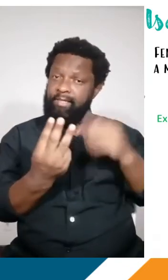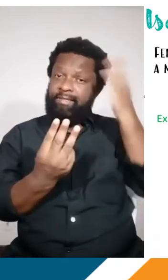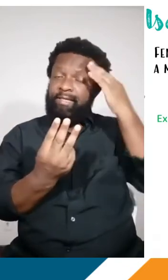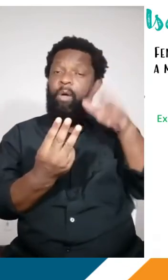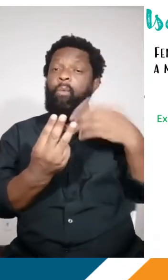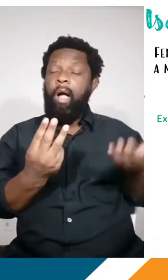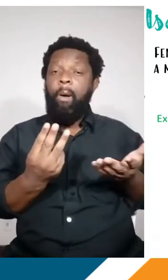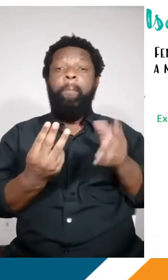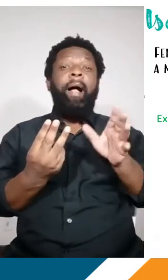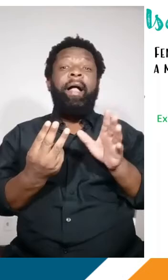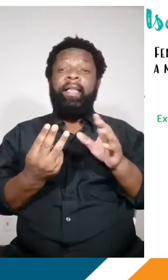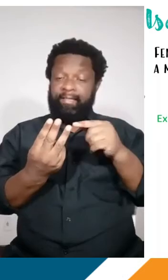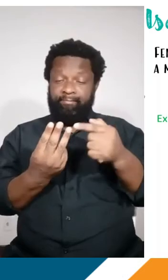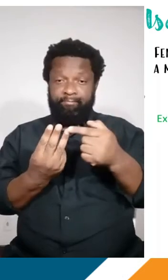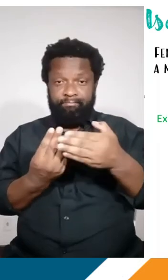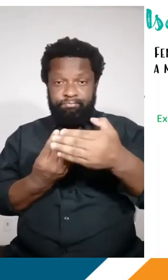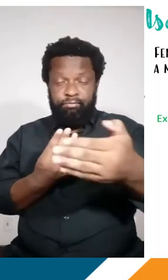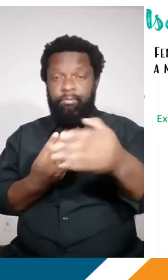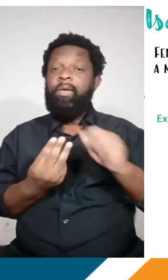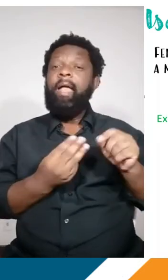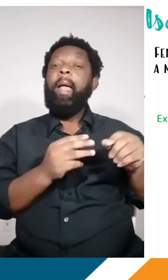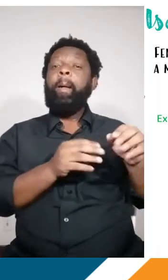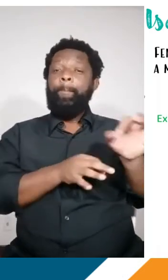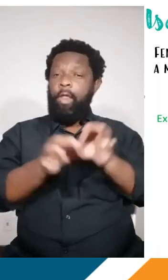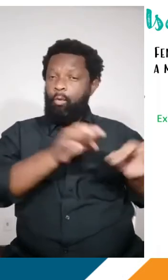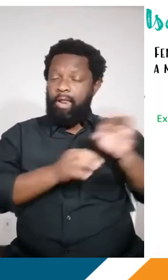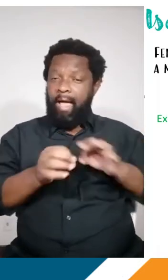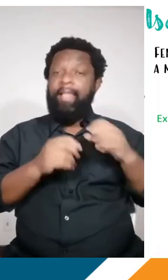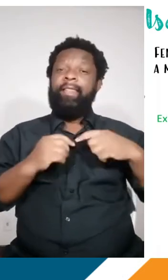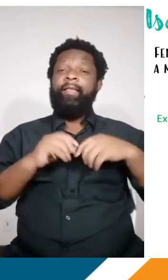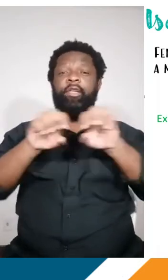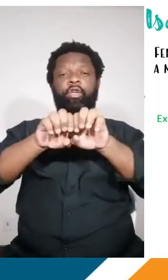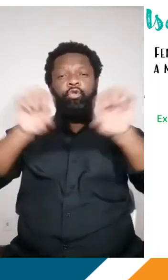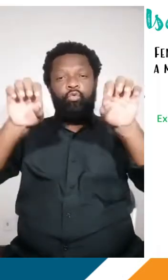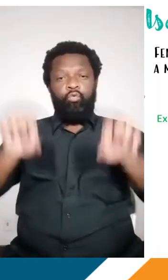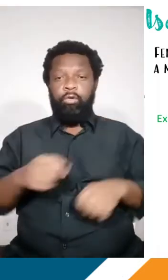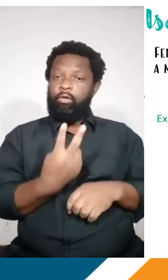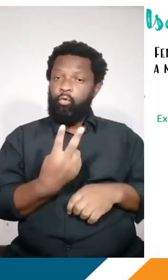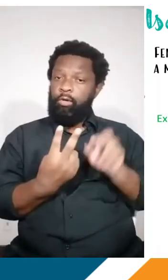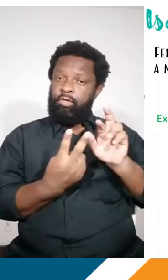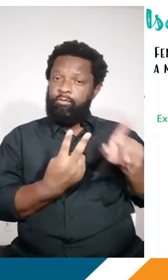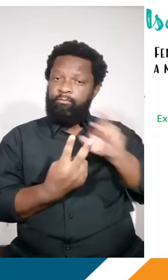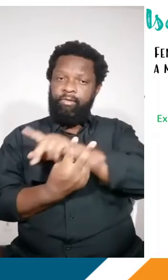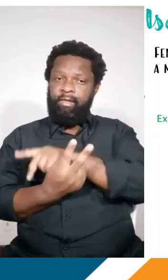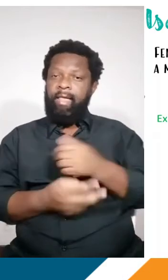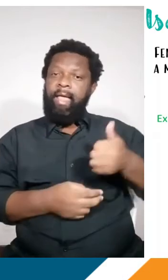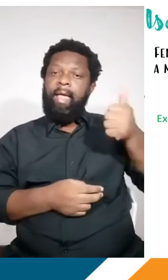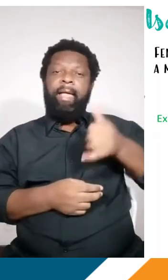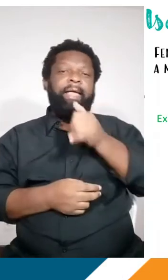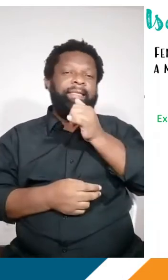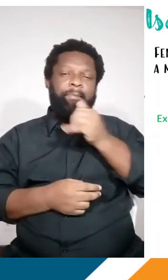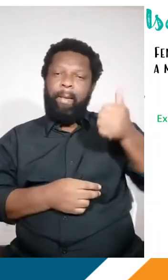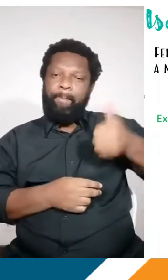composto. E aí, a partir dessa fórmula molecular, eu posso ter duas estruturas diferentes. Coloquei aqui a minha